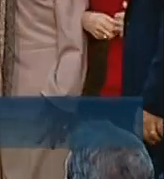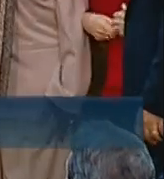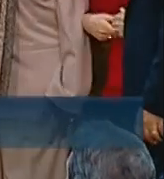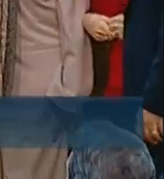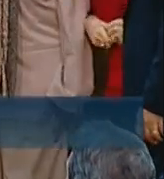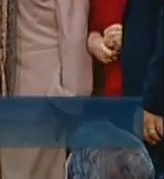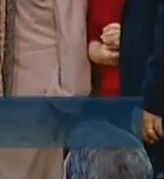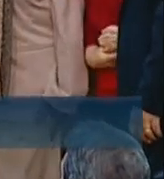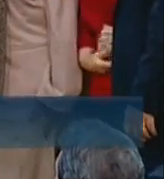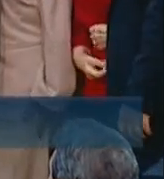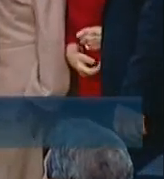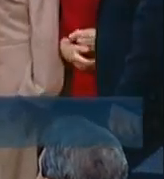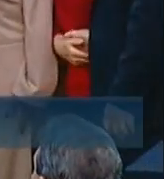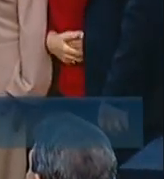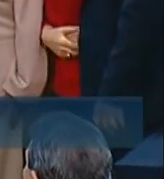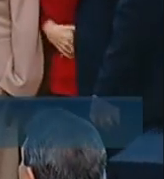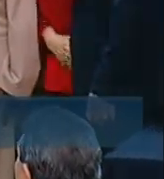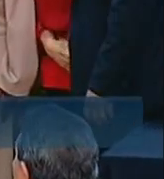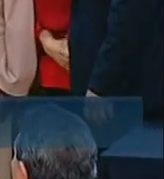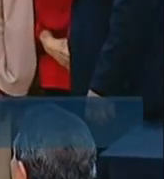já, já tá acontecendo.